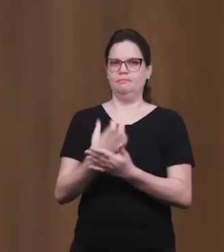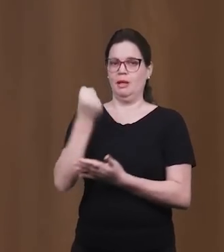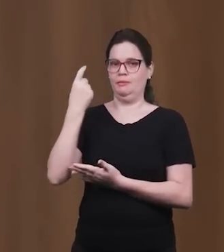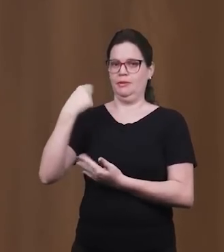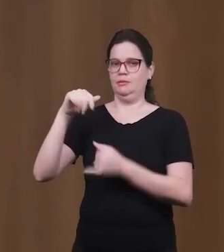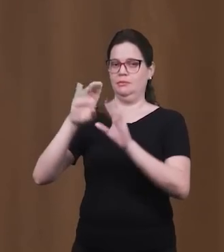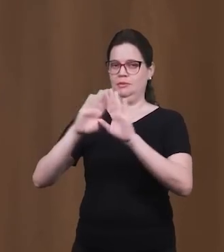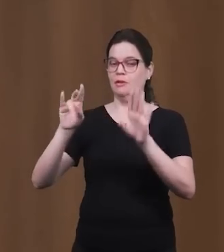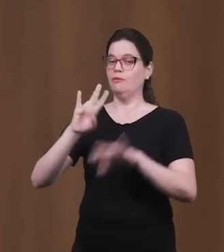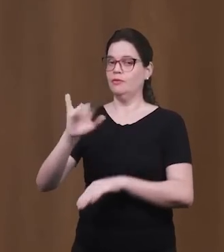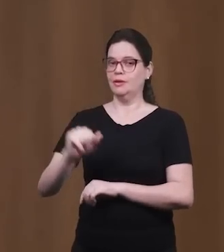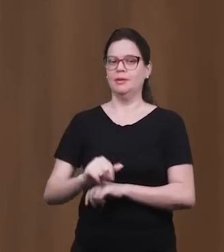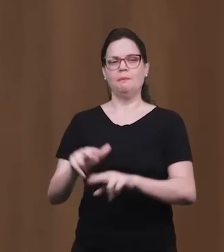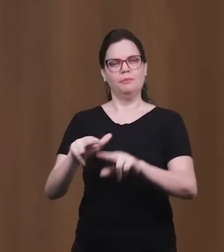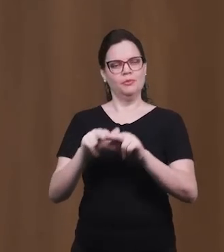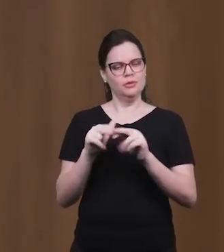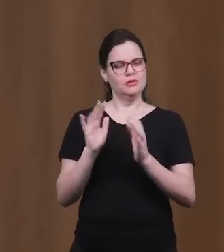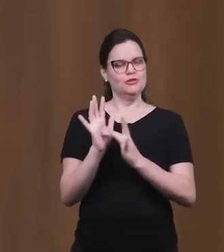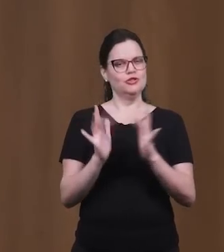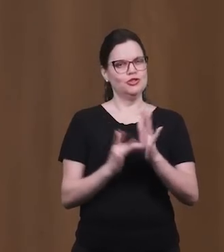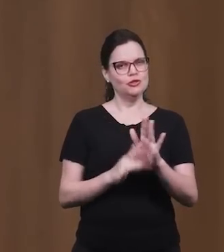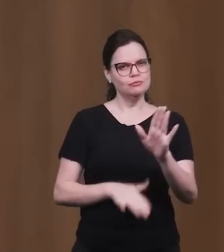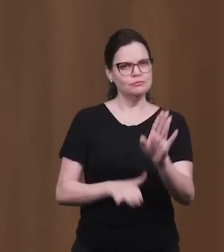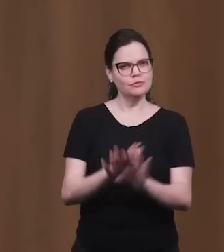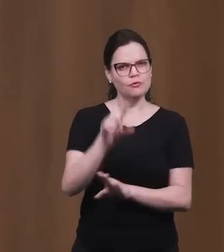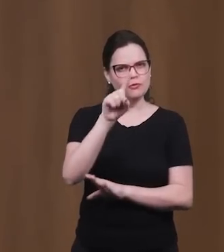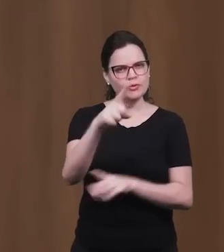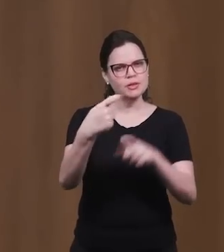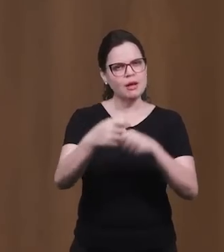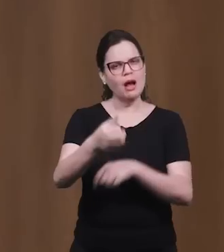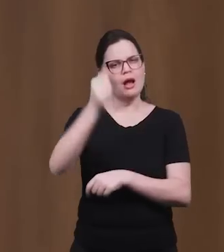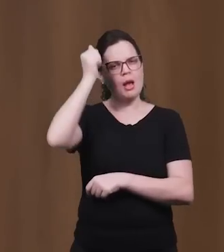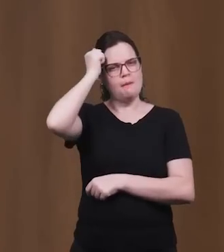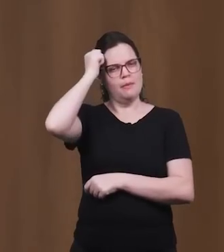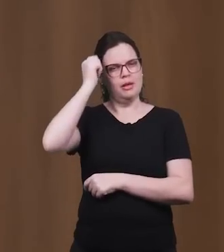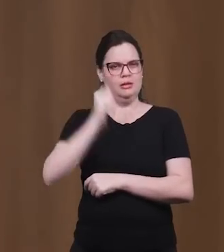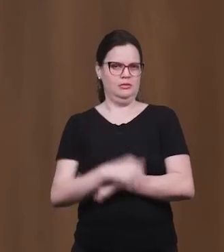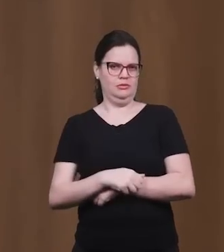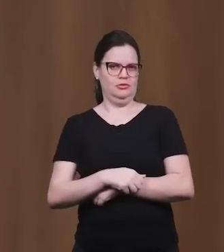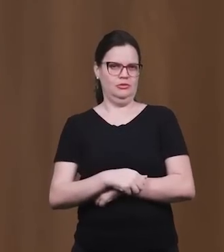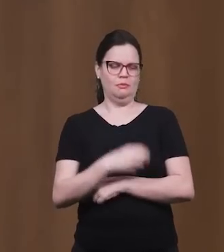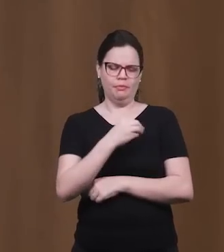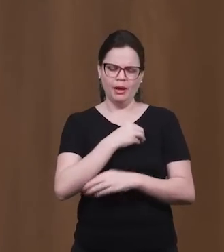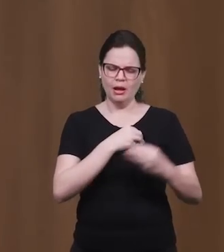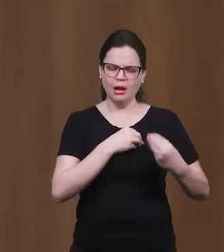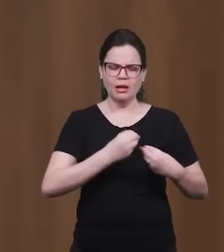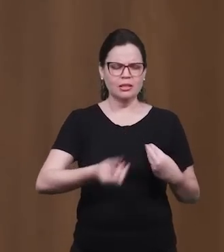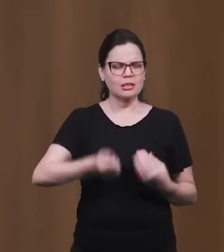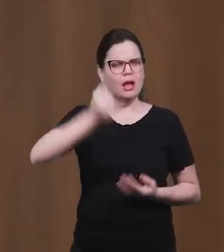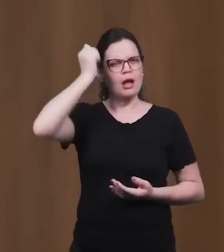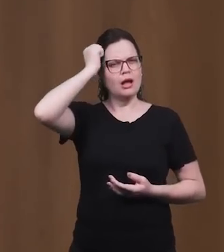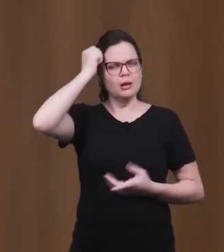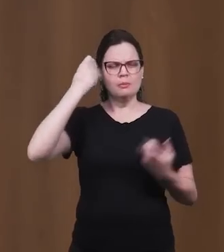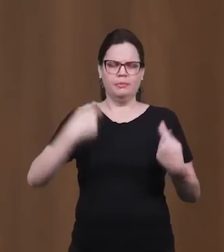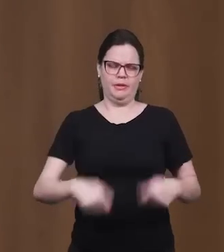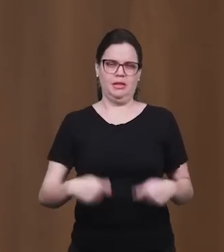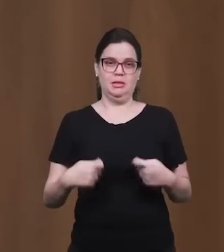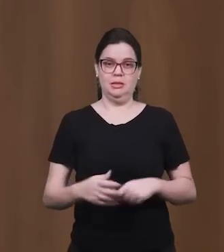isso, a própria expressão do Senhor Jesus, arrepende-te. Por quê? Porque o Senhor queria